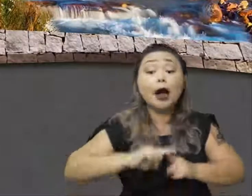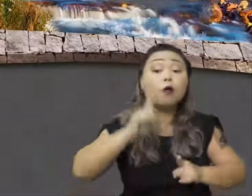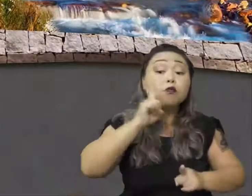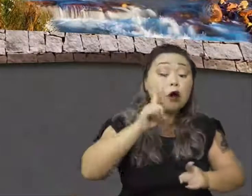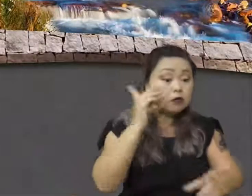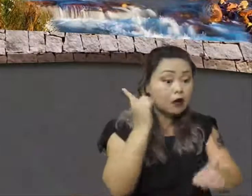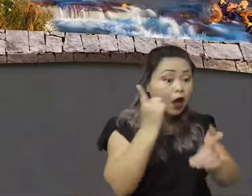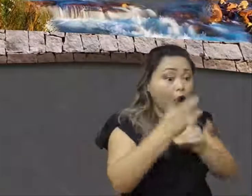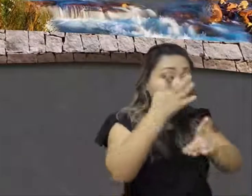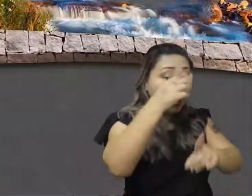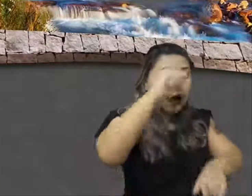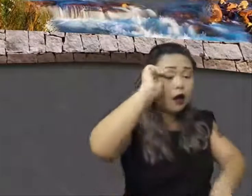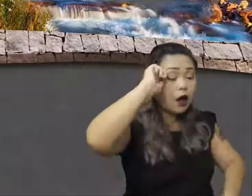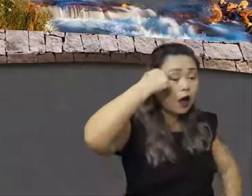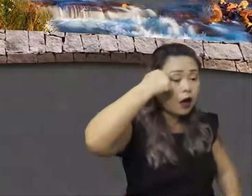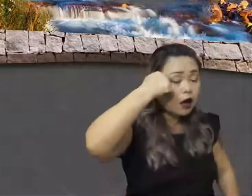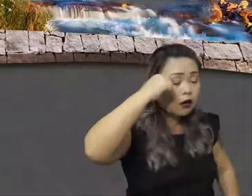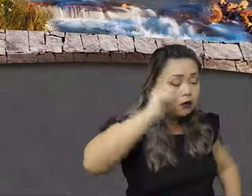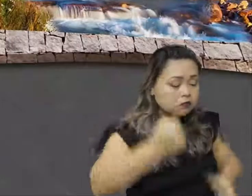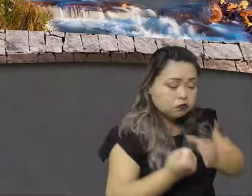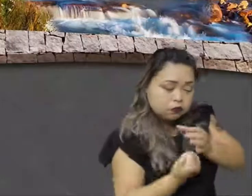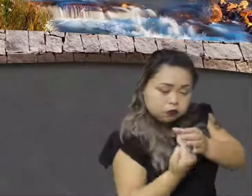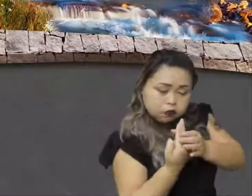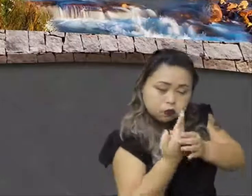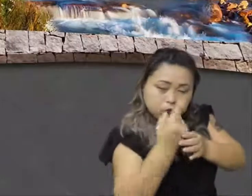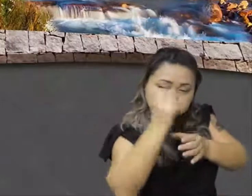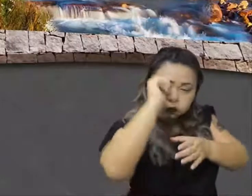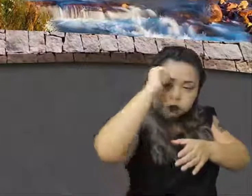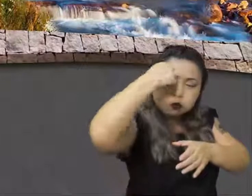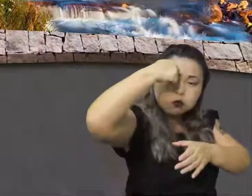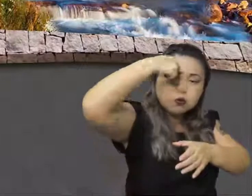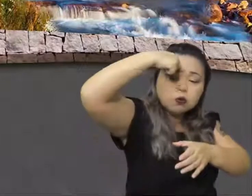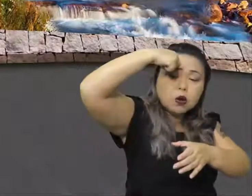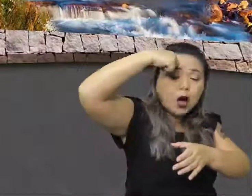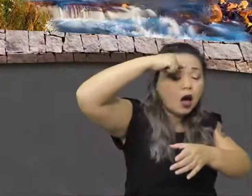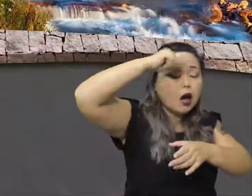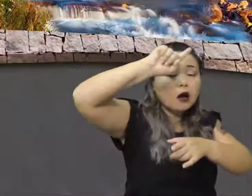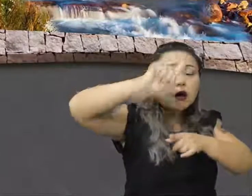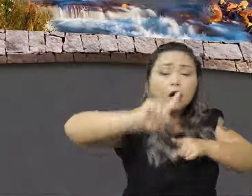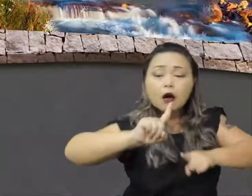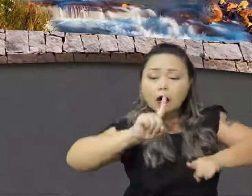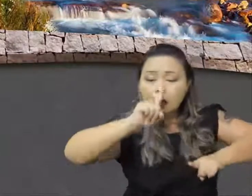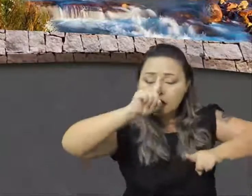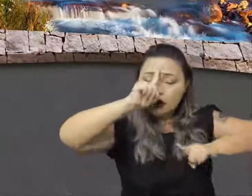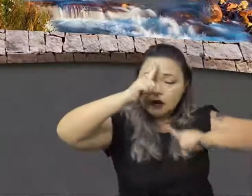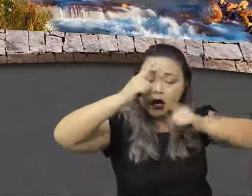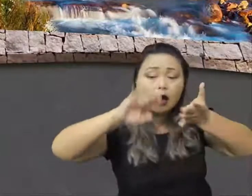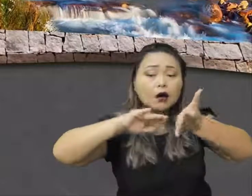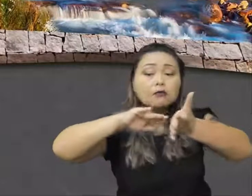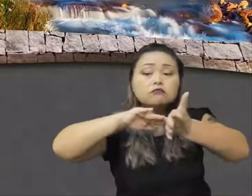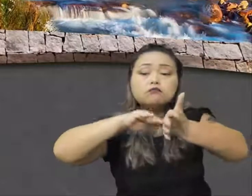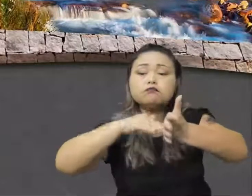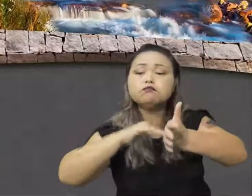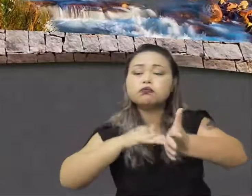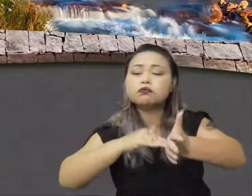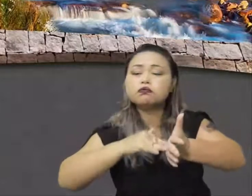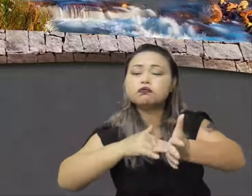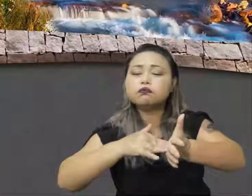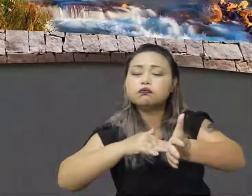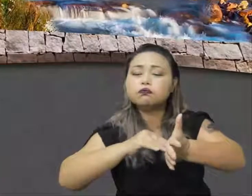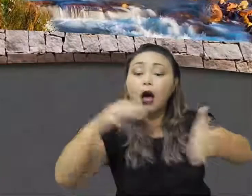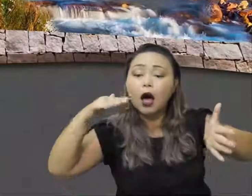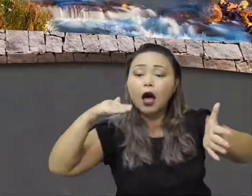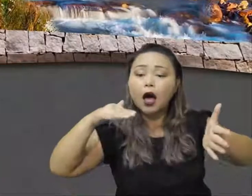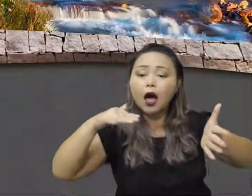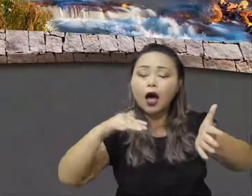petróleo e aí vai inventar o motor a